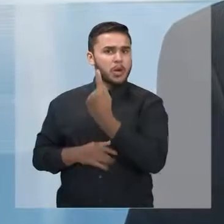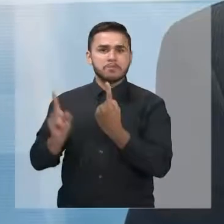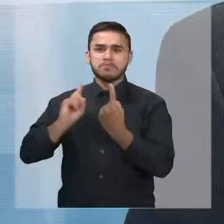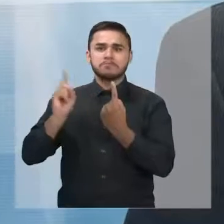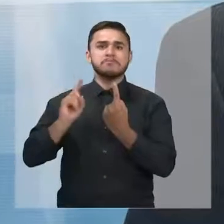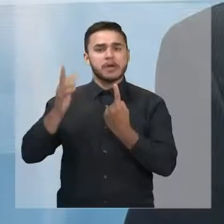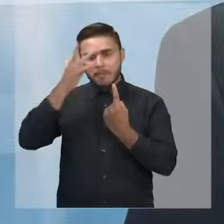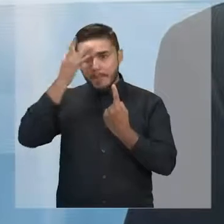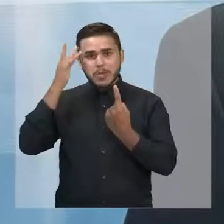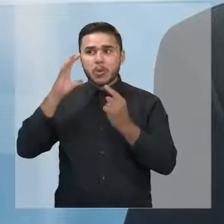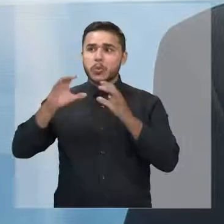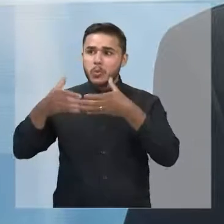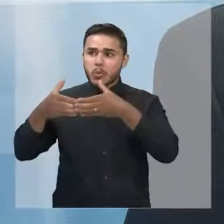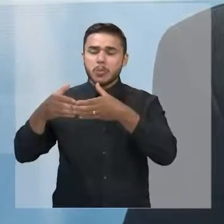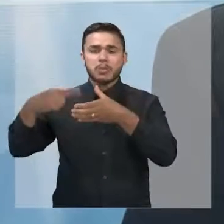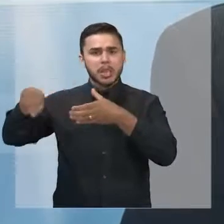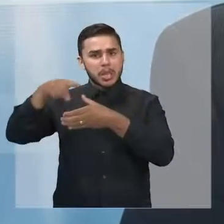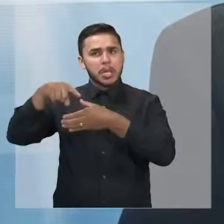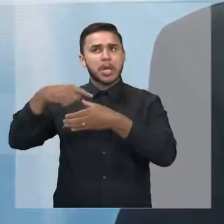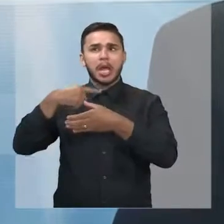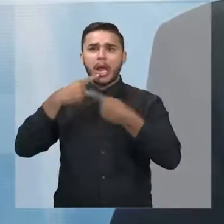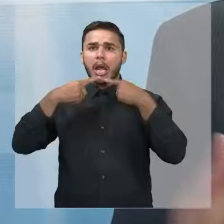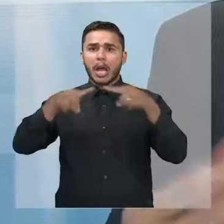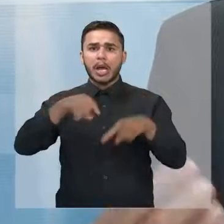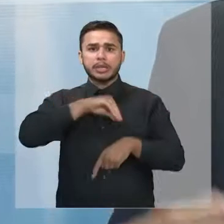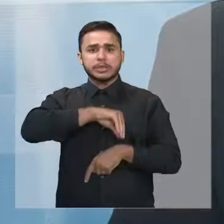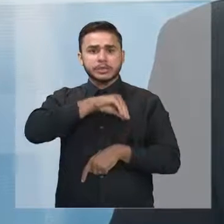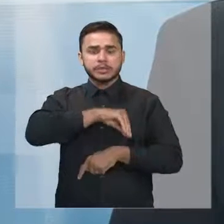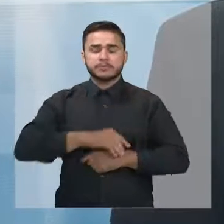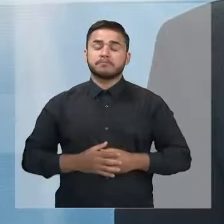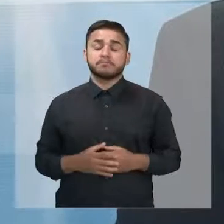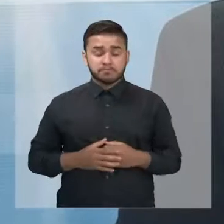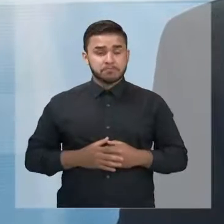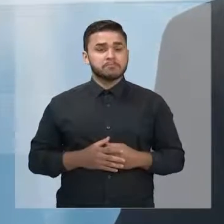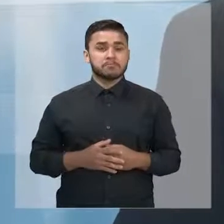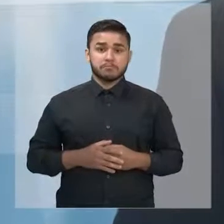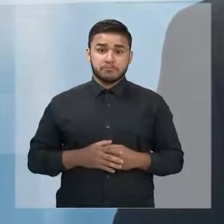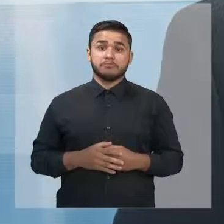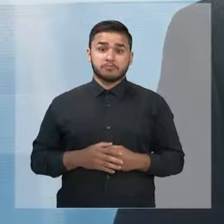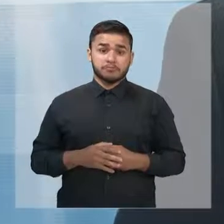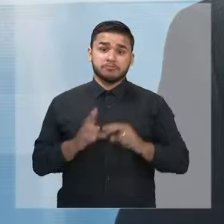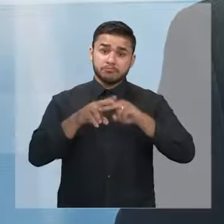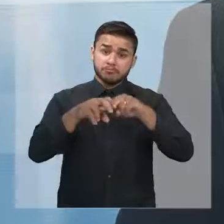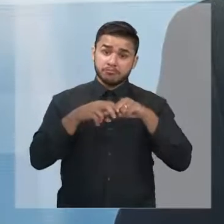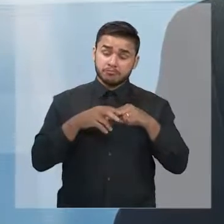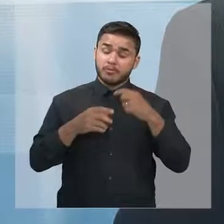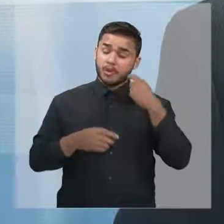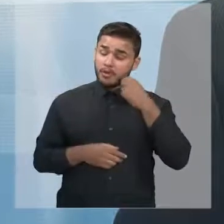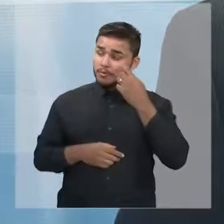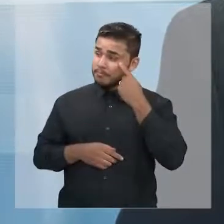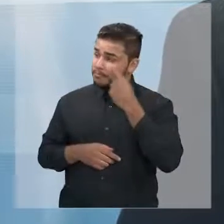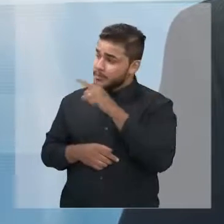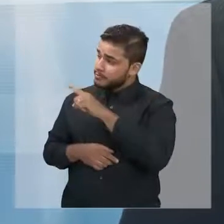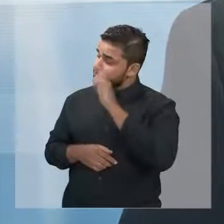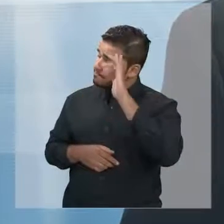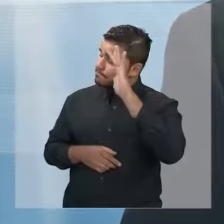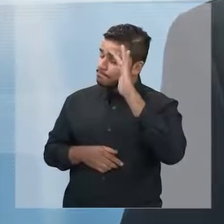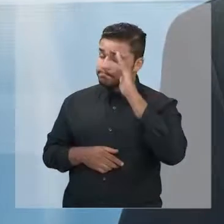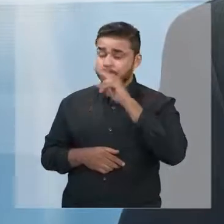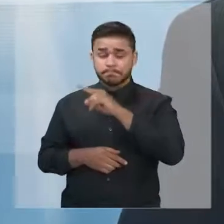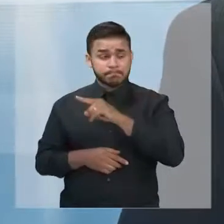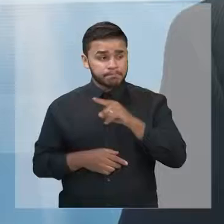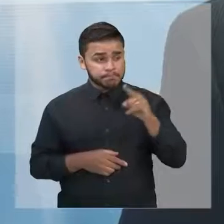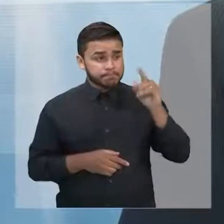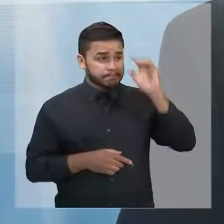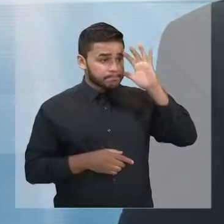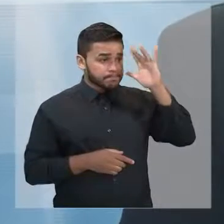ali a colocar. Eu faço questão de trazer esse tema para que nós não percamos a oportunidade